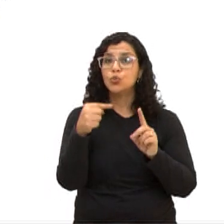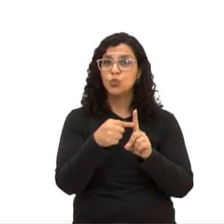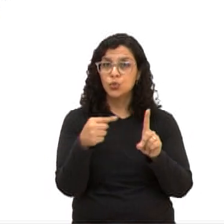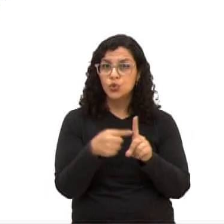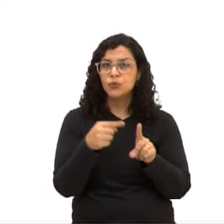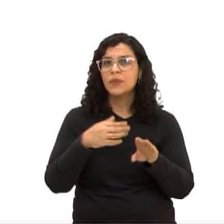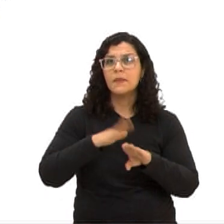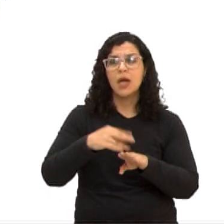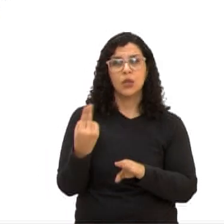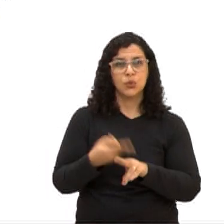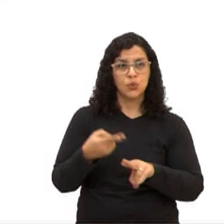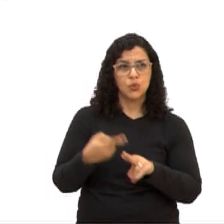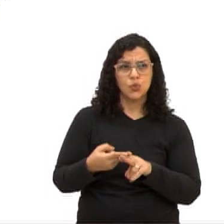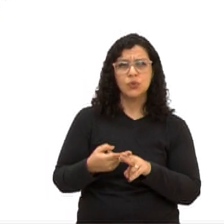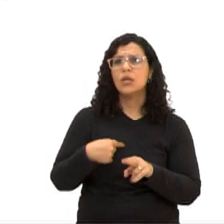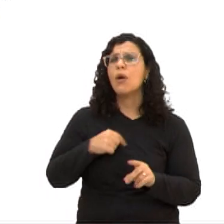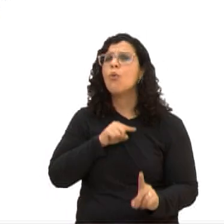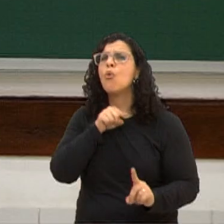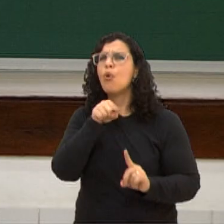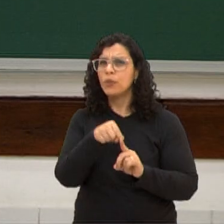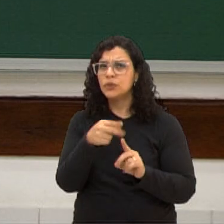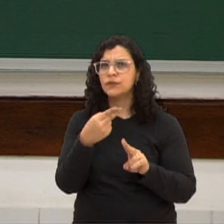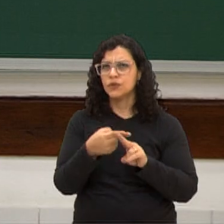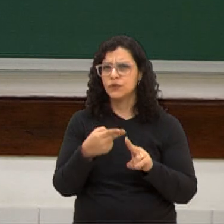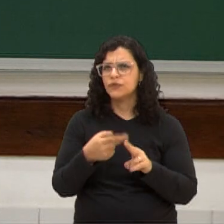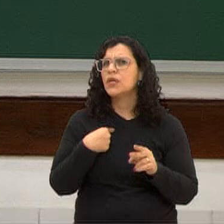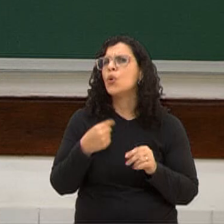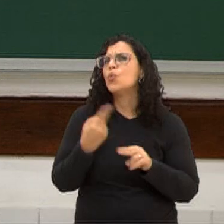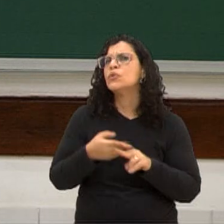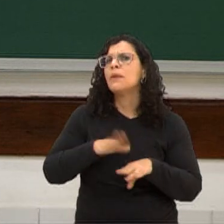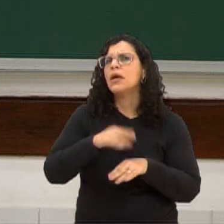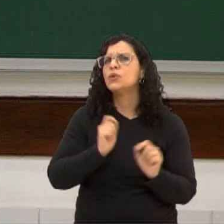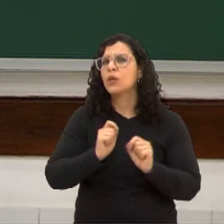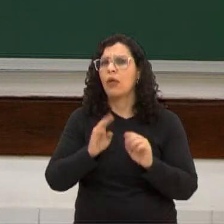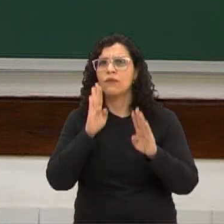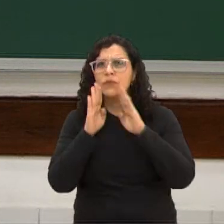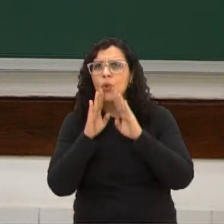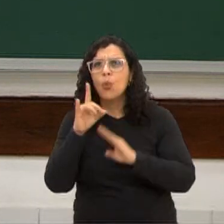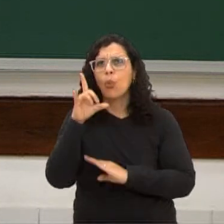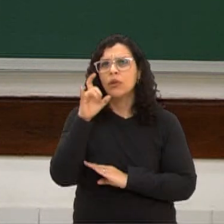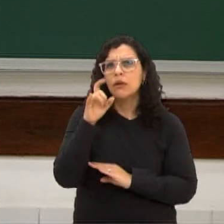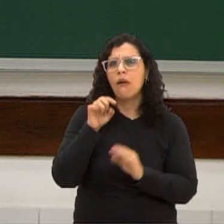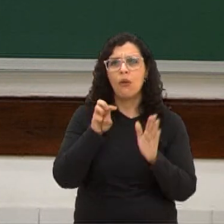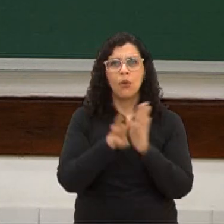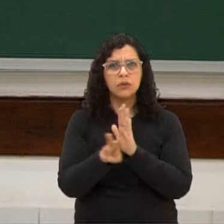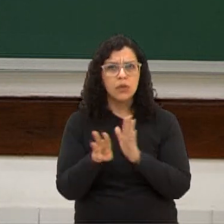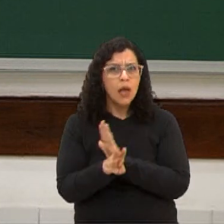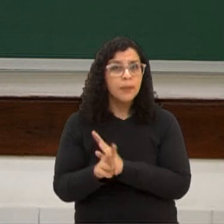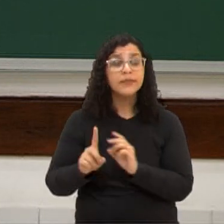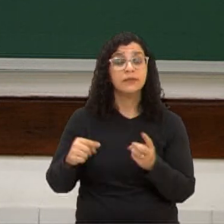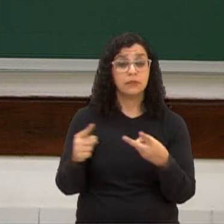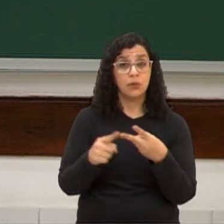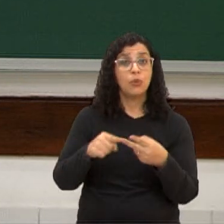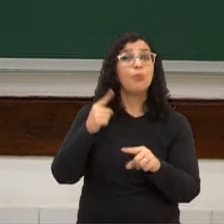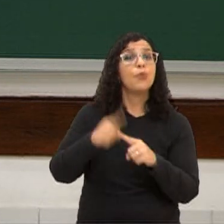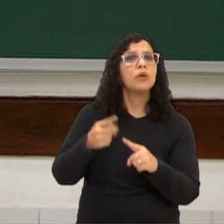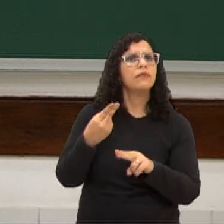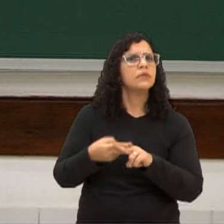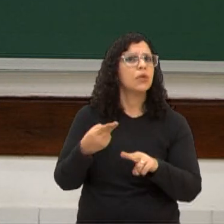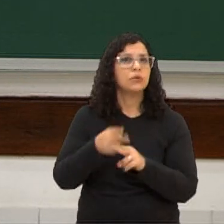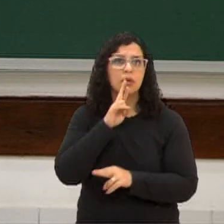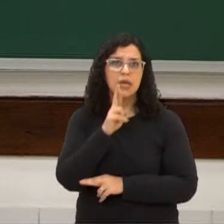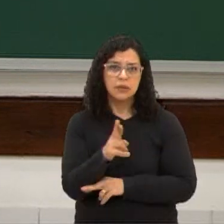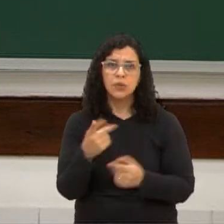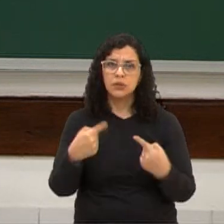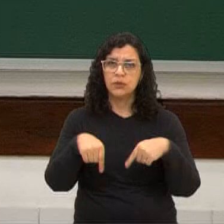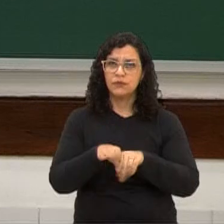que propósito os usa? Então, quais são os gêneros digitais que você mais usa no teu dia a dia e para que vocês usam eles, tá? Respondam aí